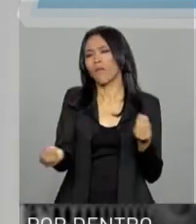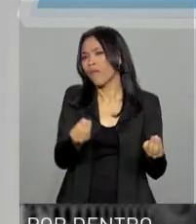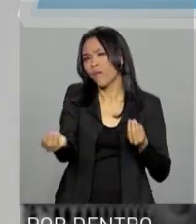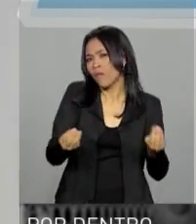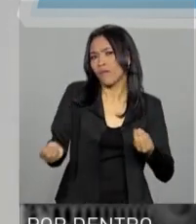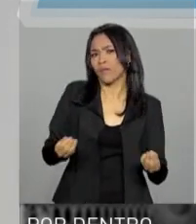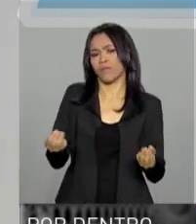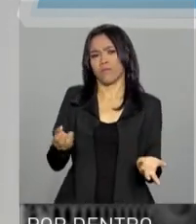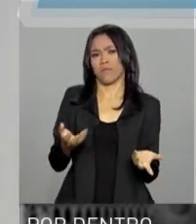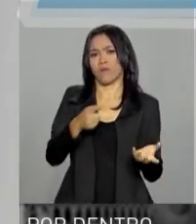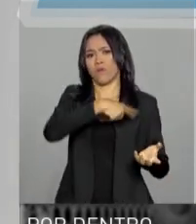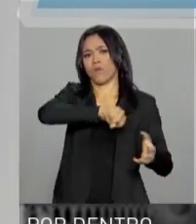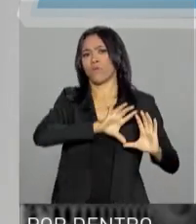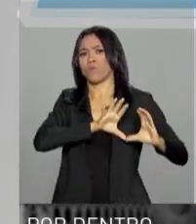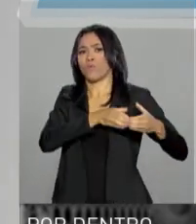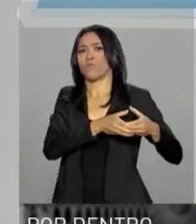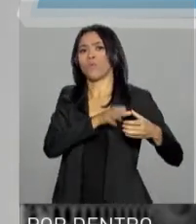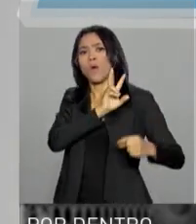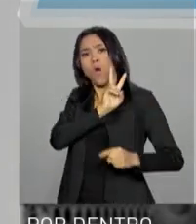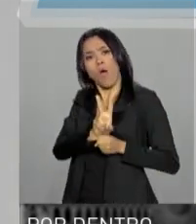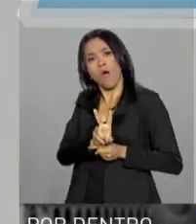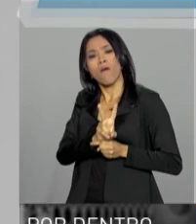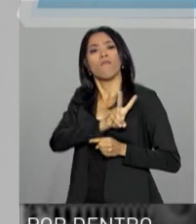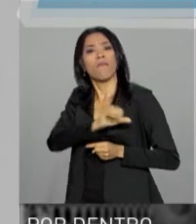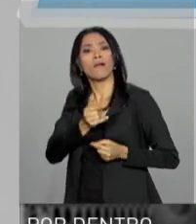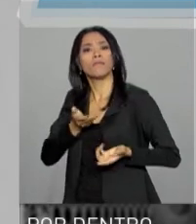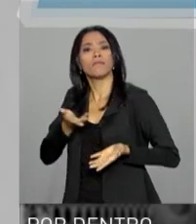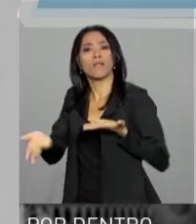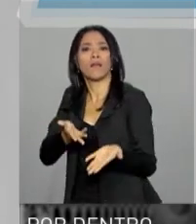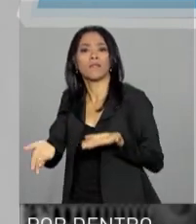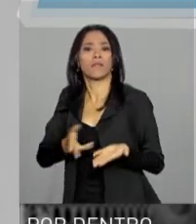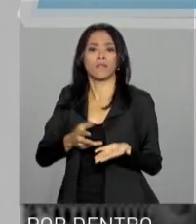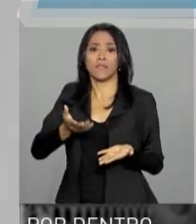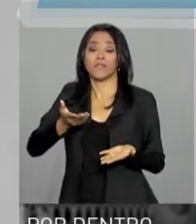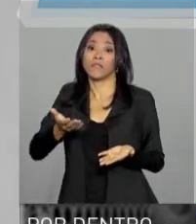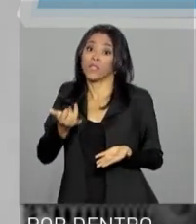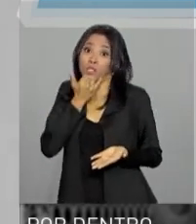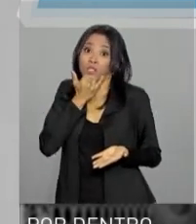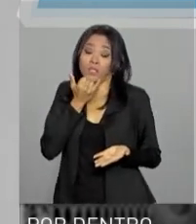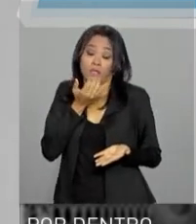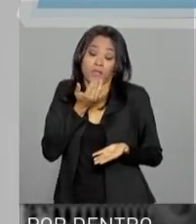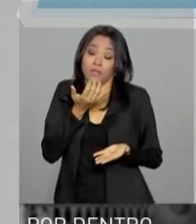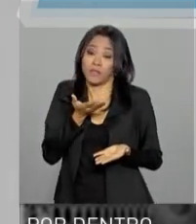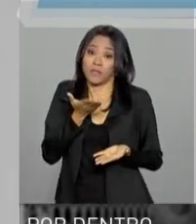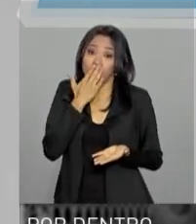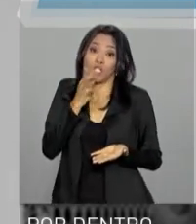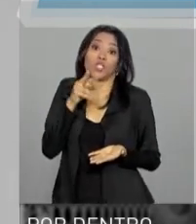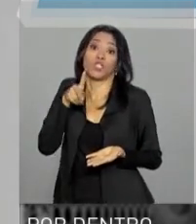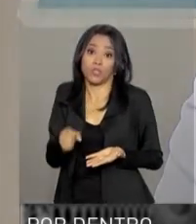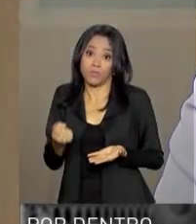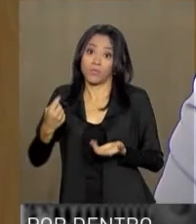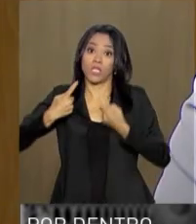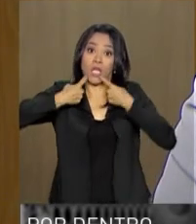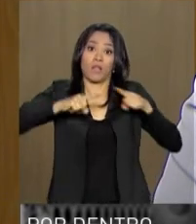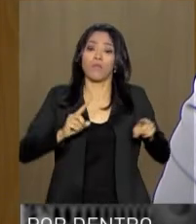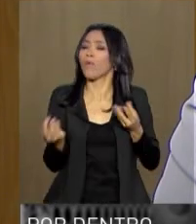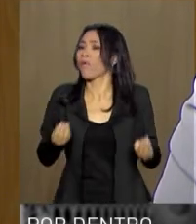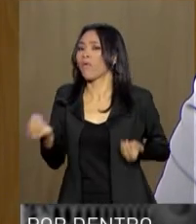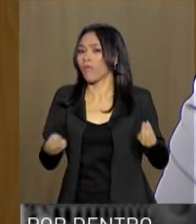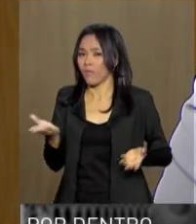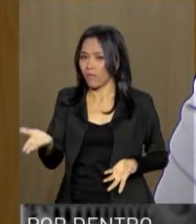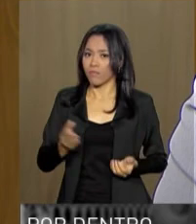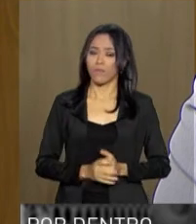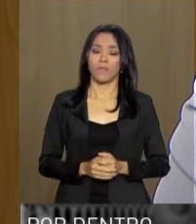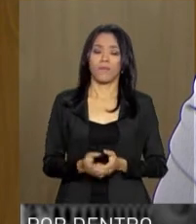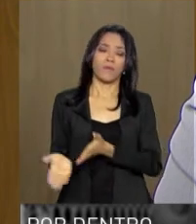observatório receberá e tratar a esse tipo de denúncia sim é primeiro que além dos membros